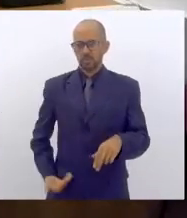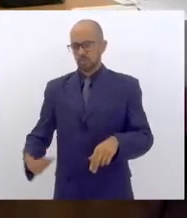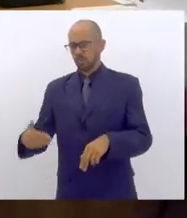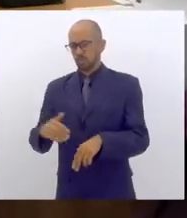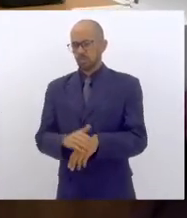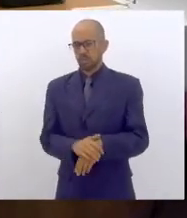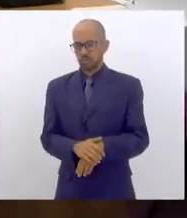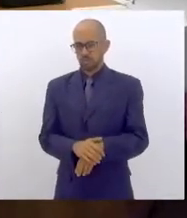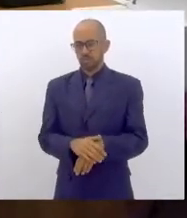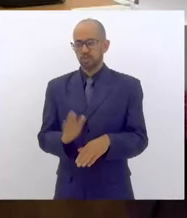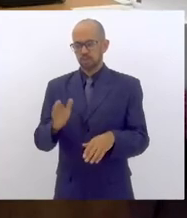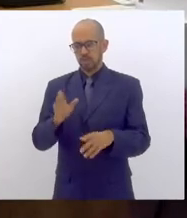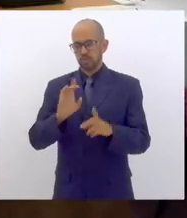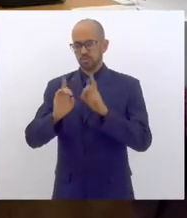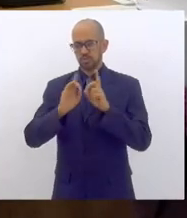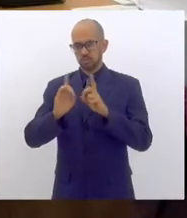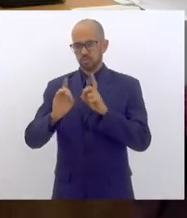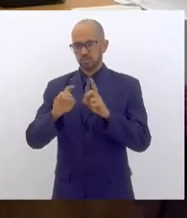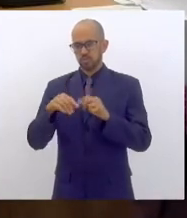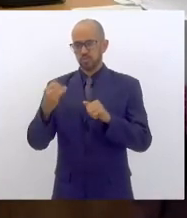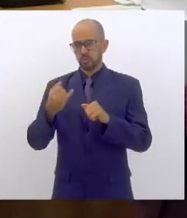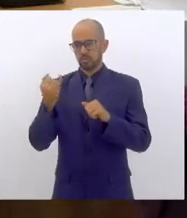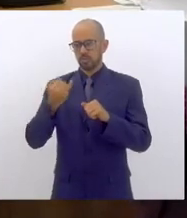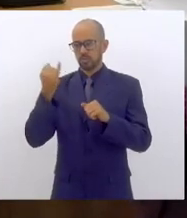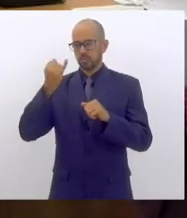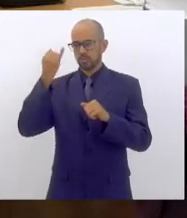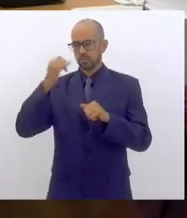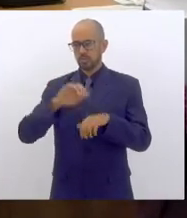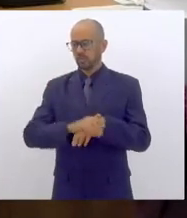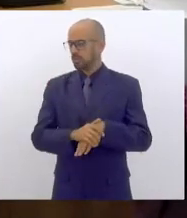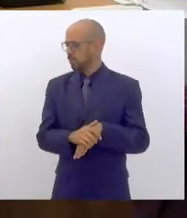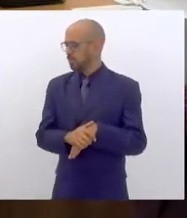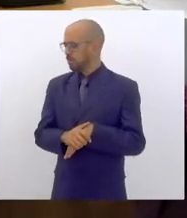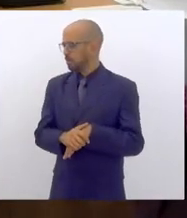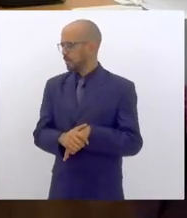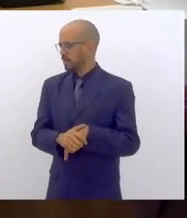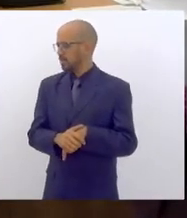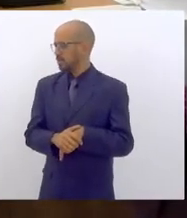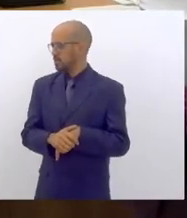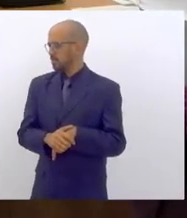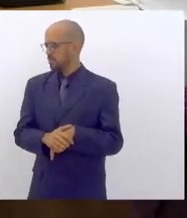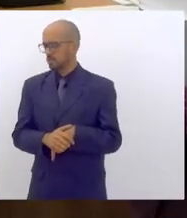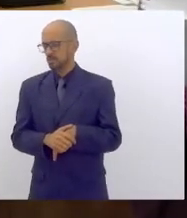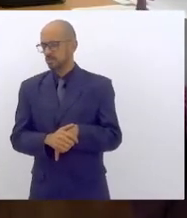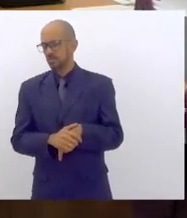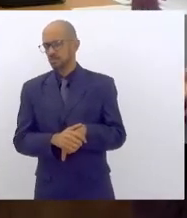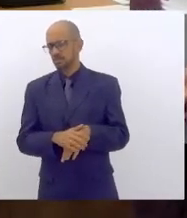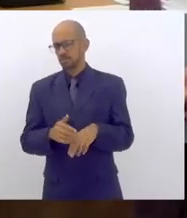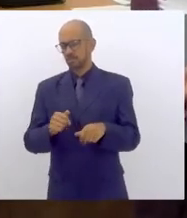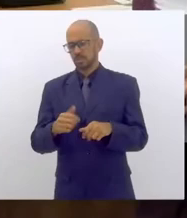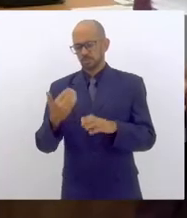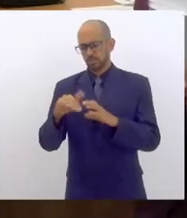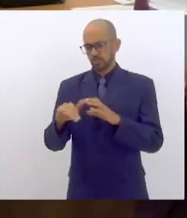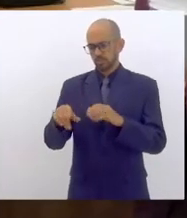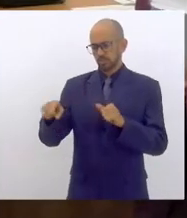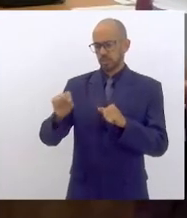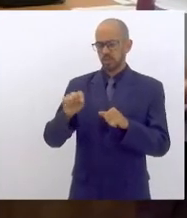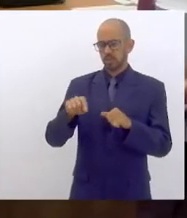última semana o quanto que é fundamental a transparência, seja com relação ao envio